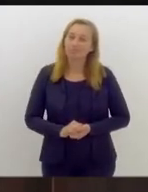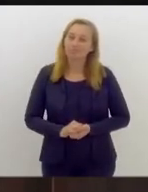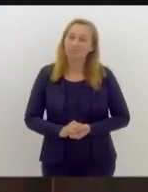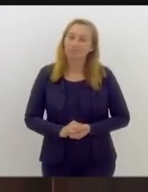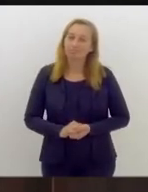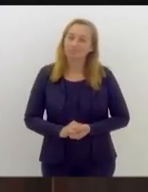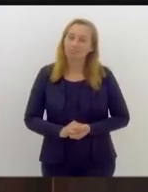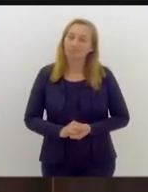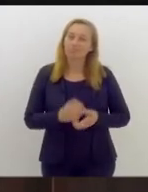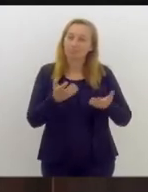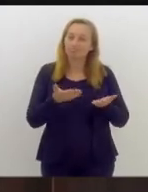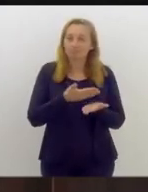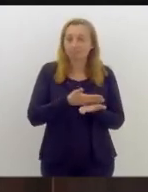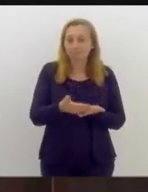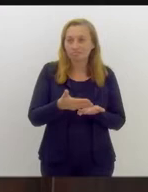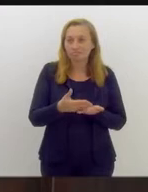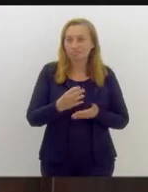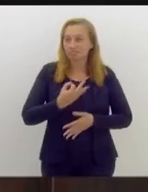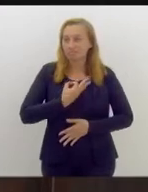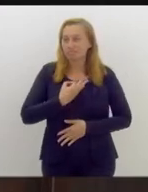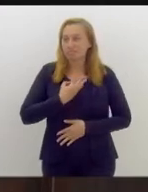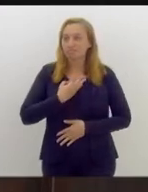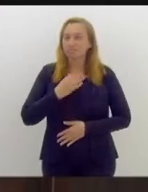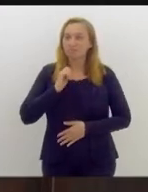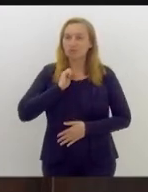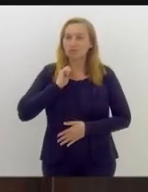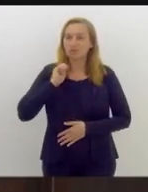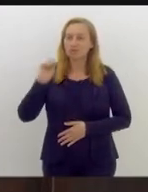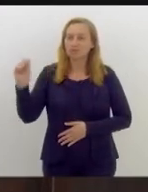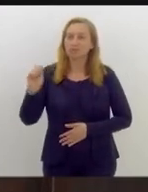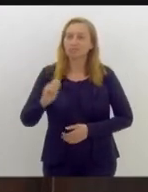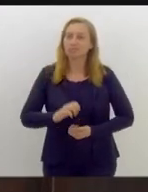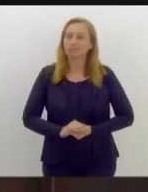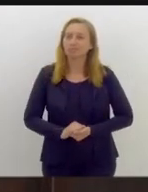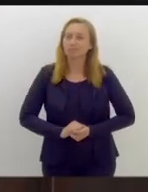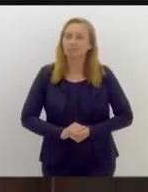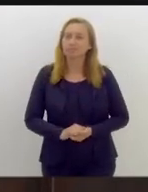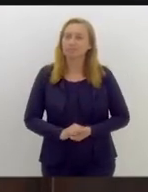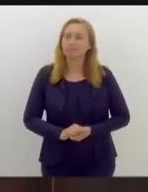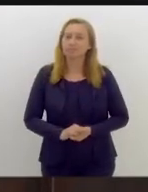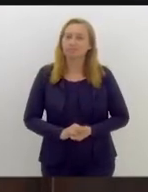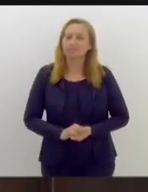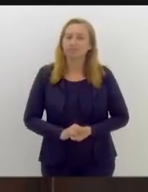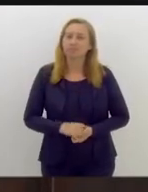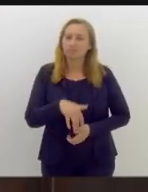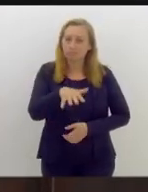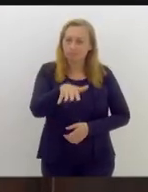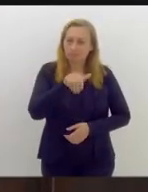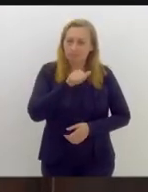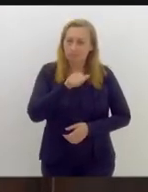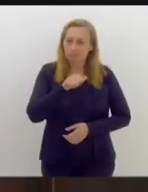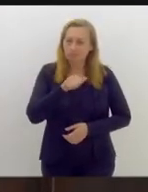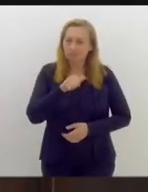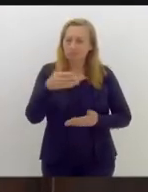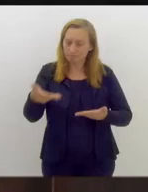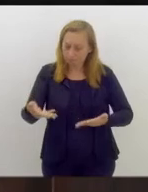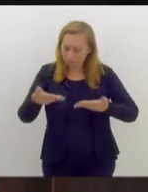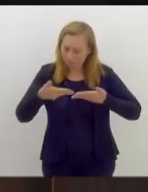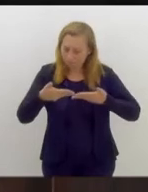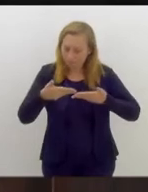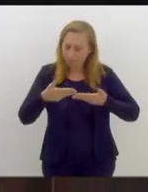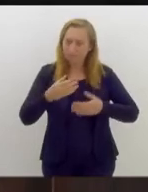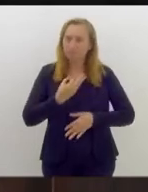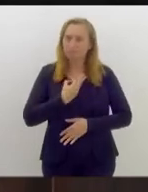Eu quero iniciar as entregas da Medalha Tiradentes e chamar para receber